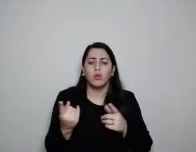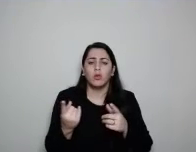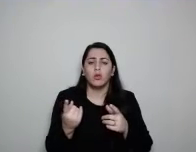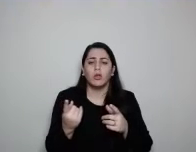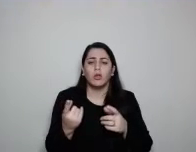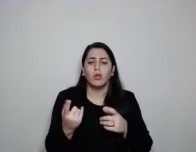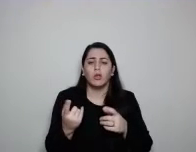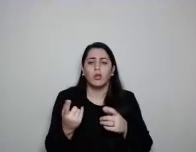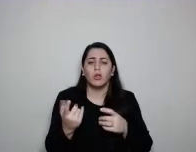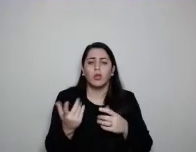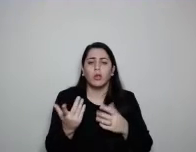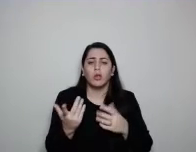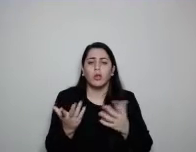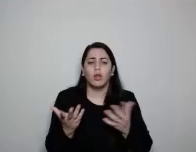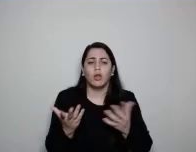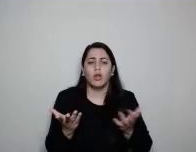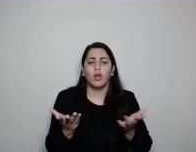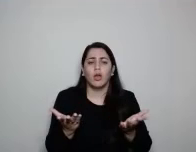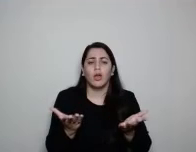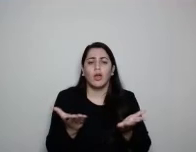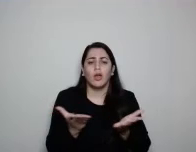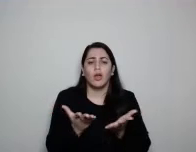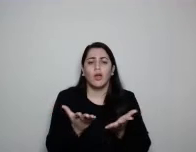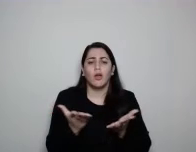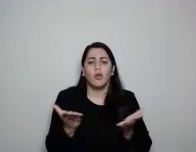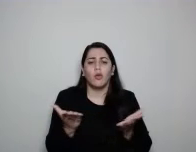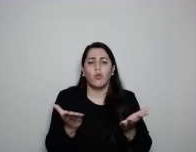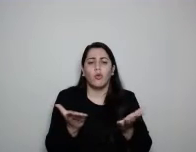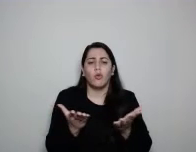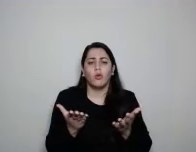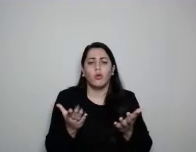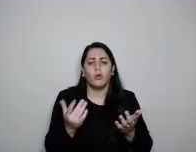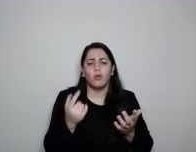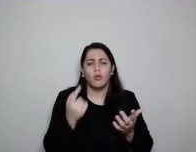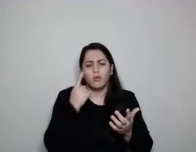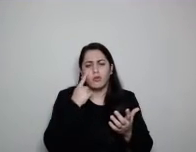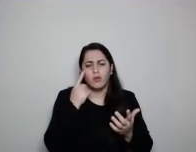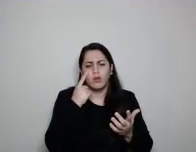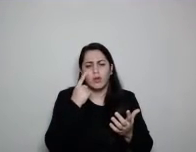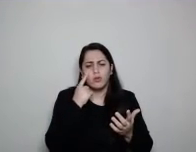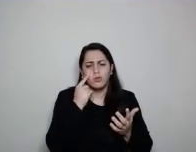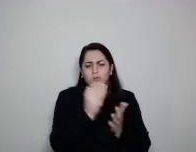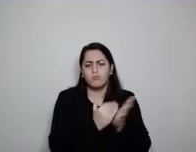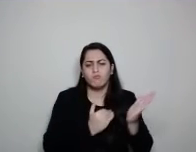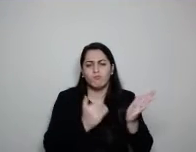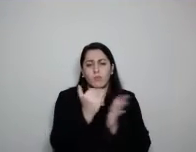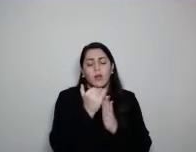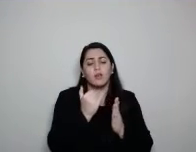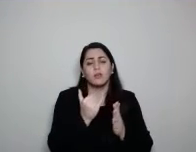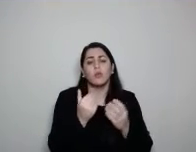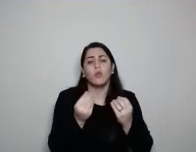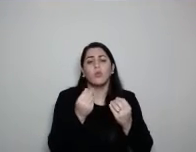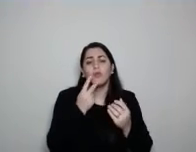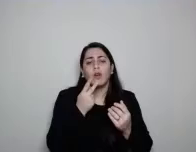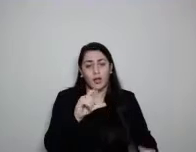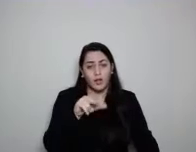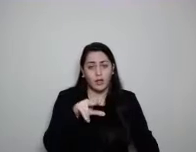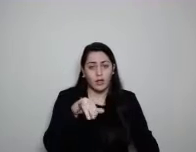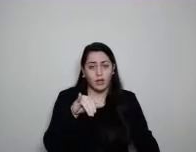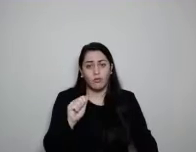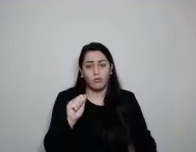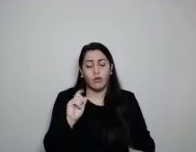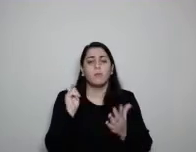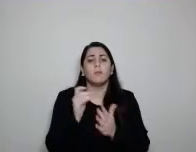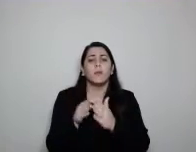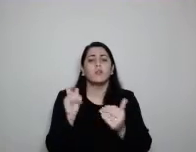lá atestar que essa criança passou 5-6 horas por dia numa clínica, todos os dias, vai alguém